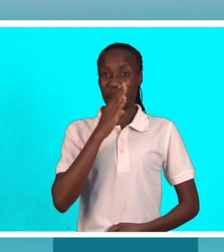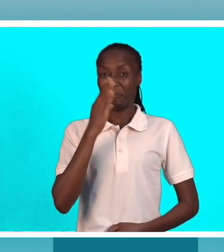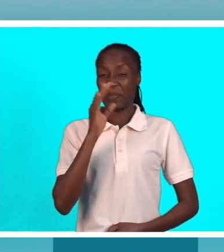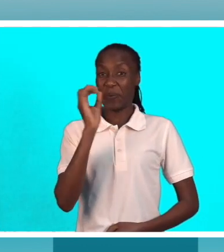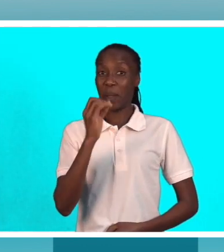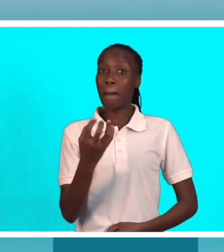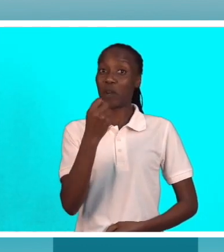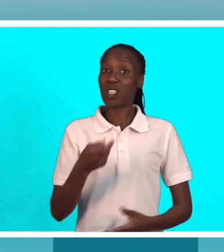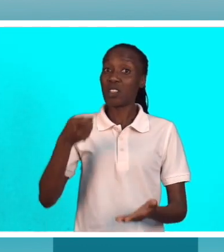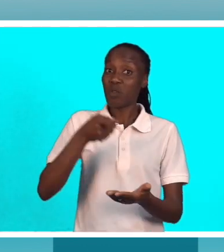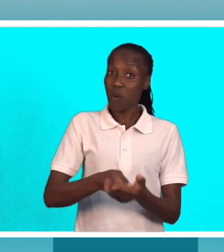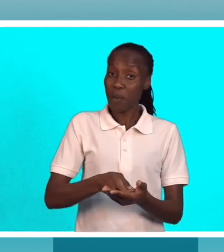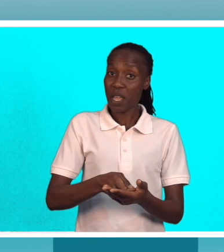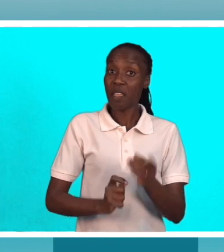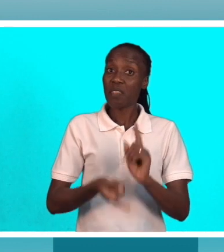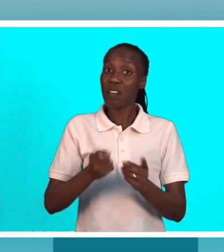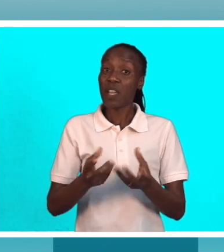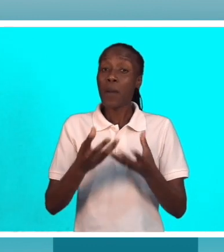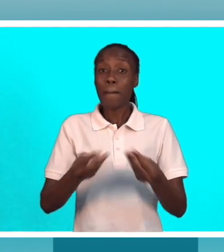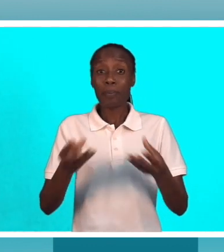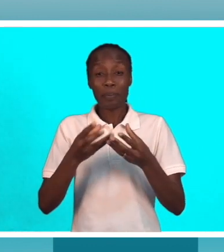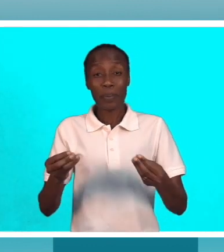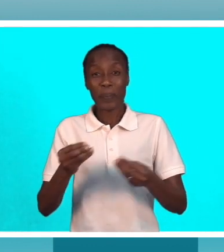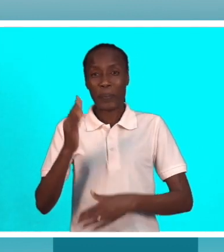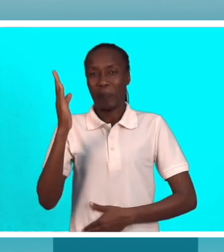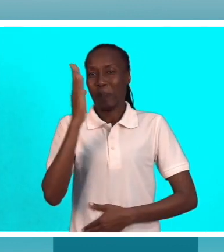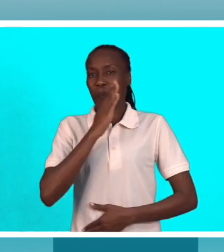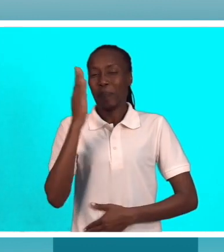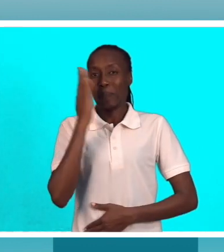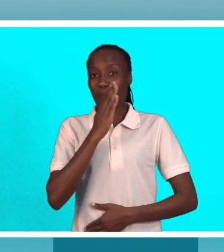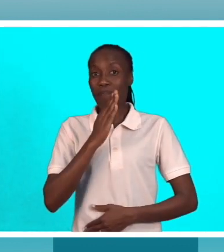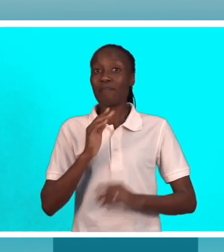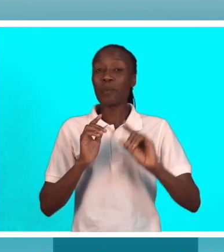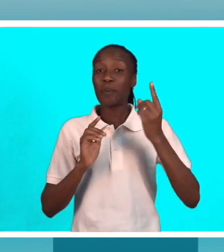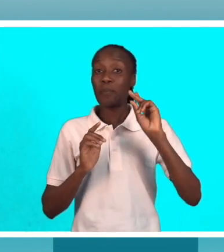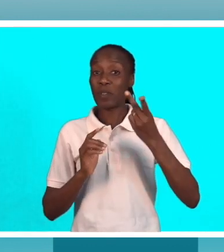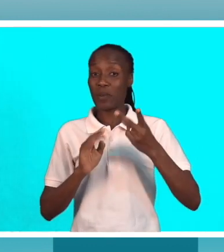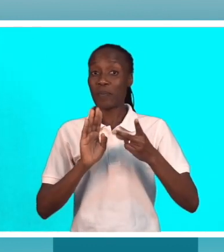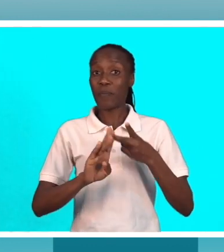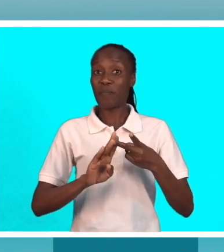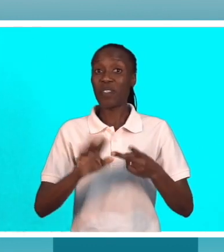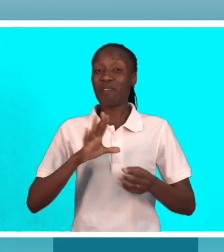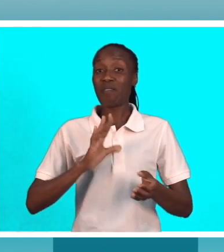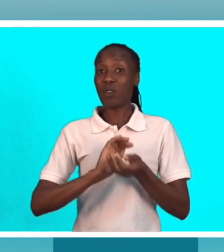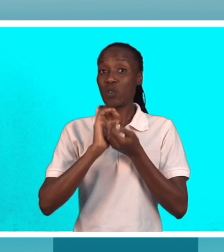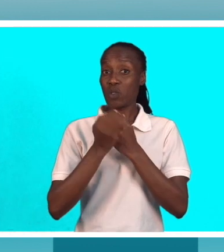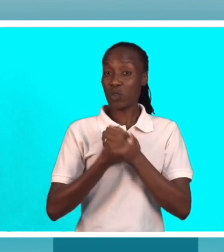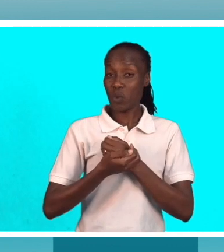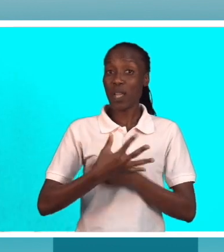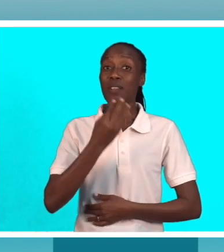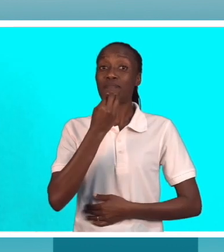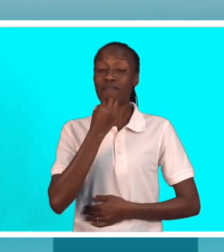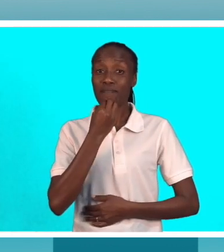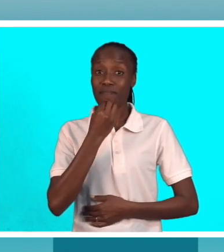porque podemos estar a comprar um produto deteriorado. Segundo aspecto, tendo em conta a segurança alimentar,